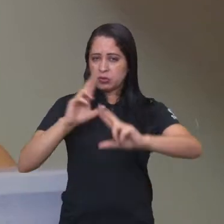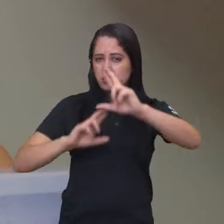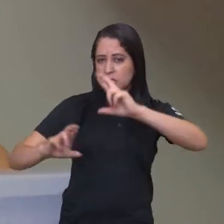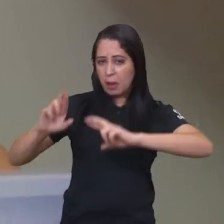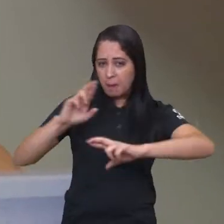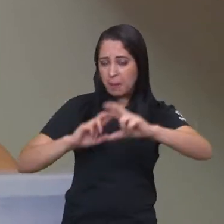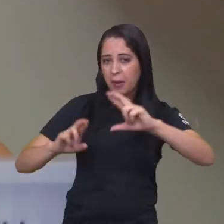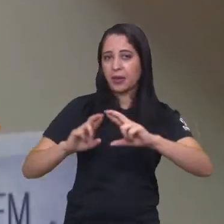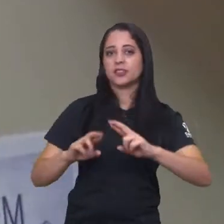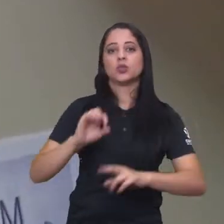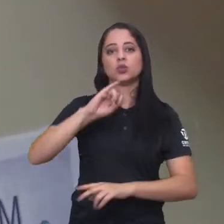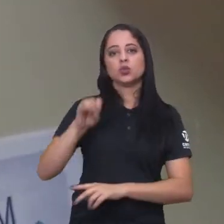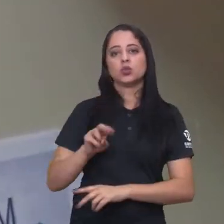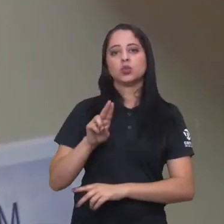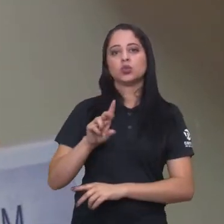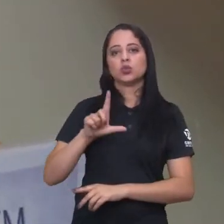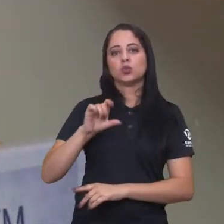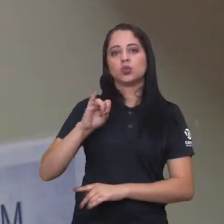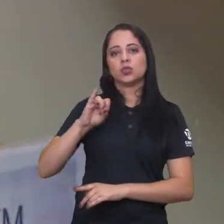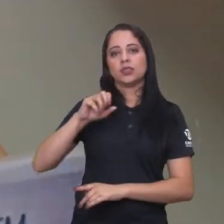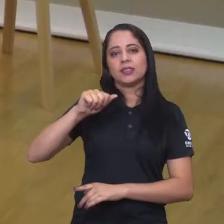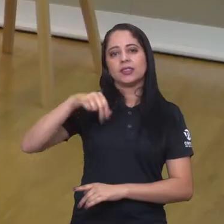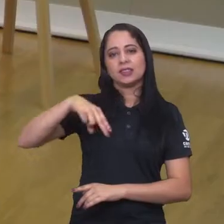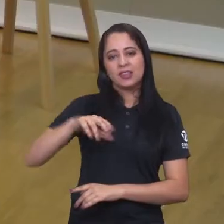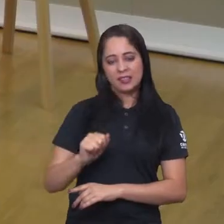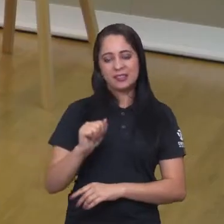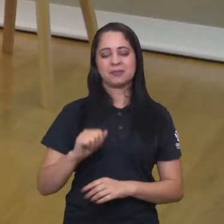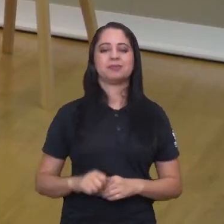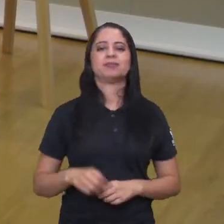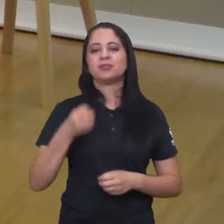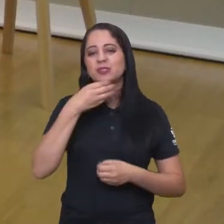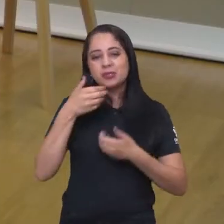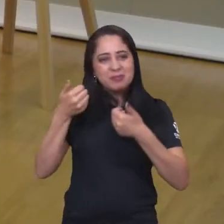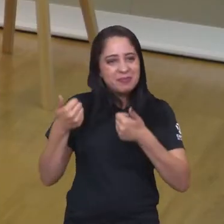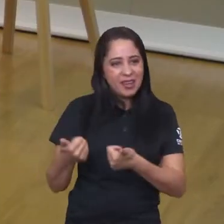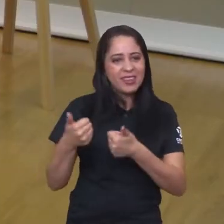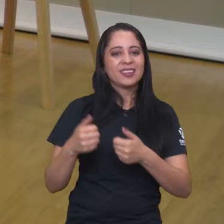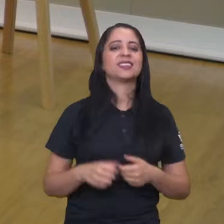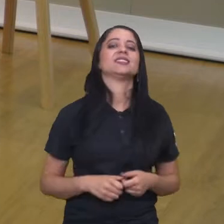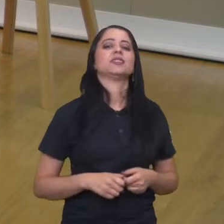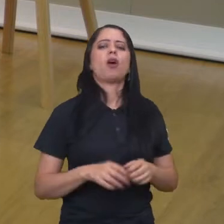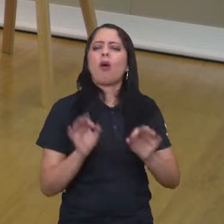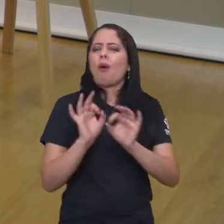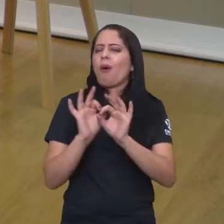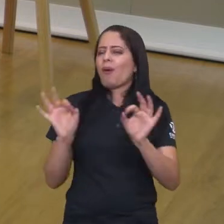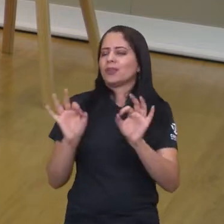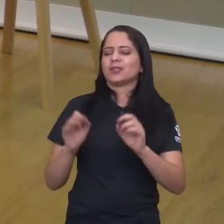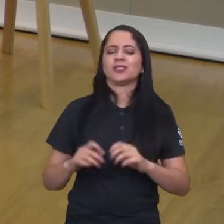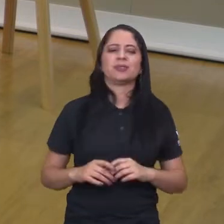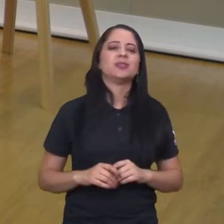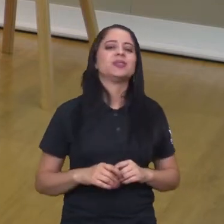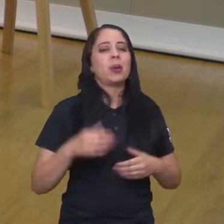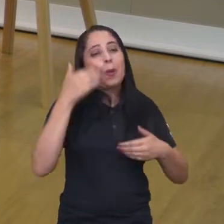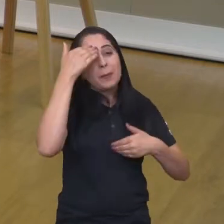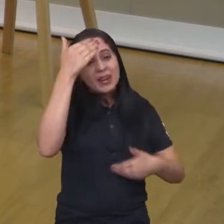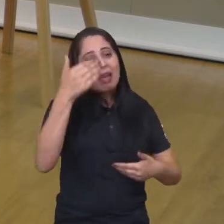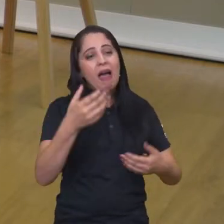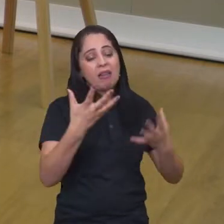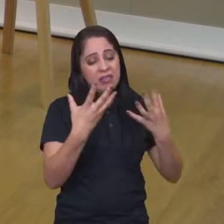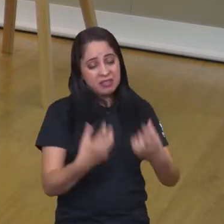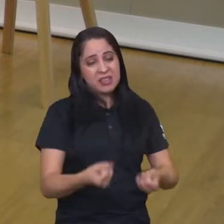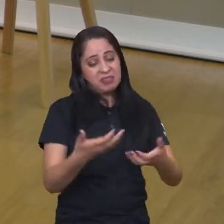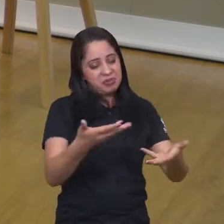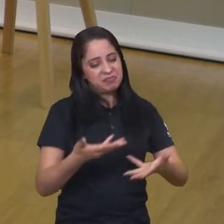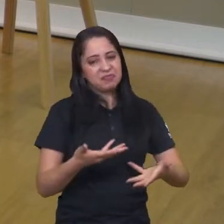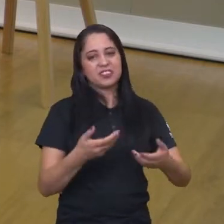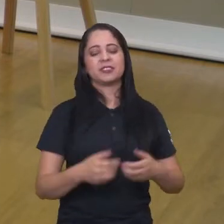alta performance, Juliana Matos. Juliana, tudo bem? Tudo ótimo, e você, Gisele? Ótimo, ótimo também. Muito obrigada, aceitou